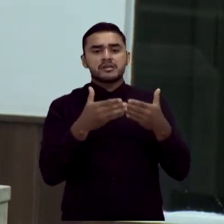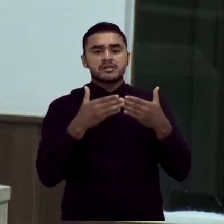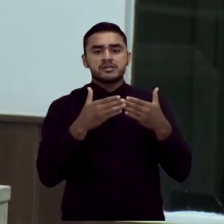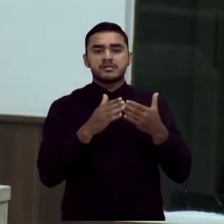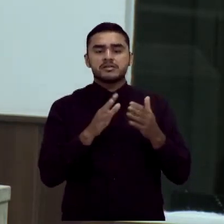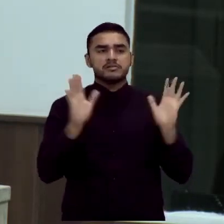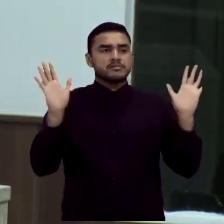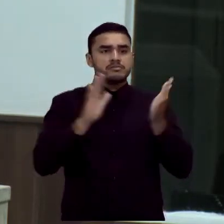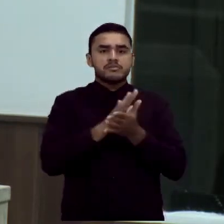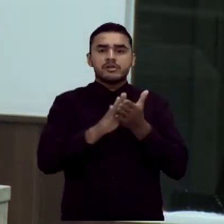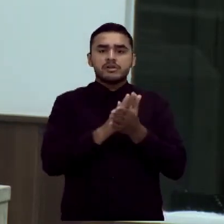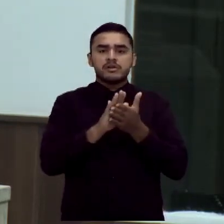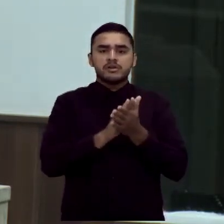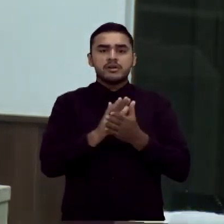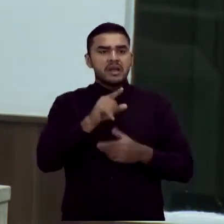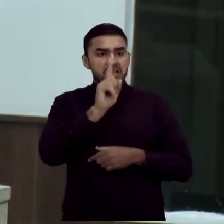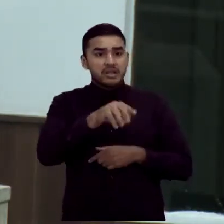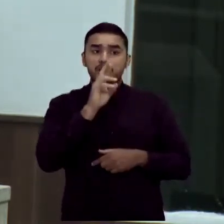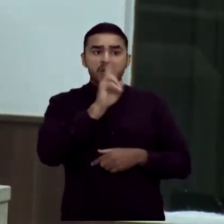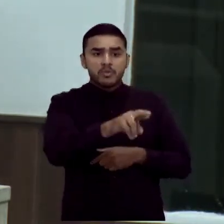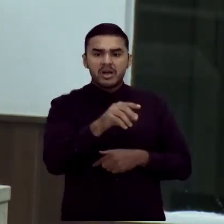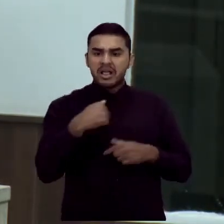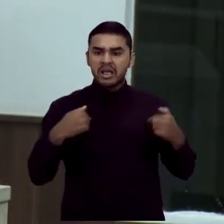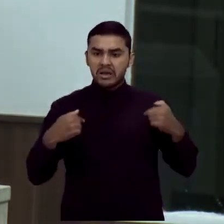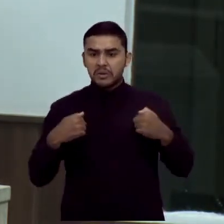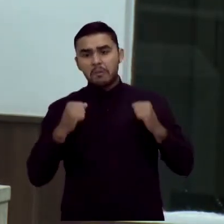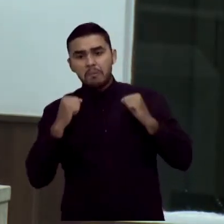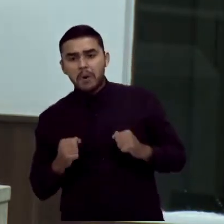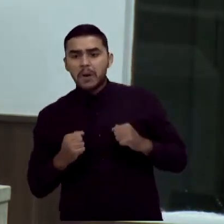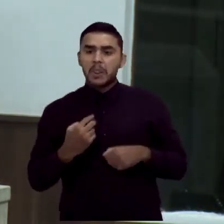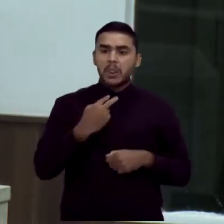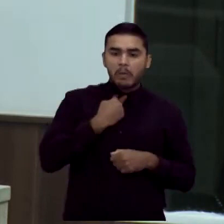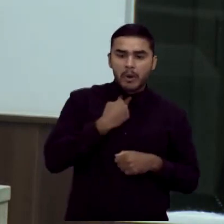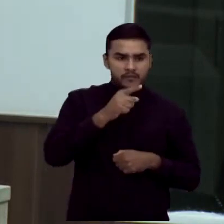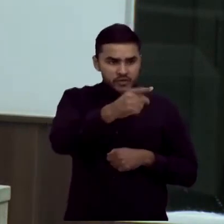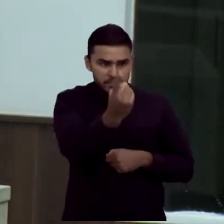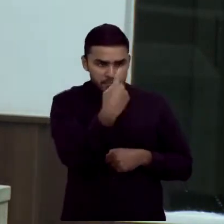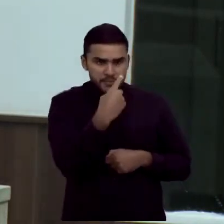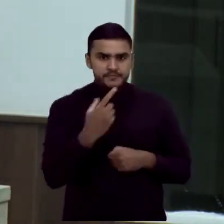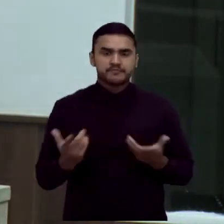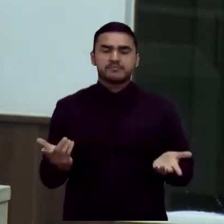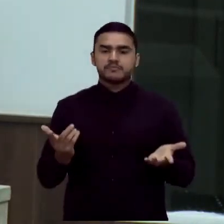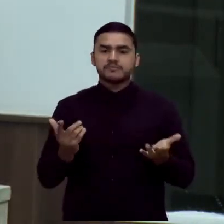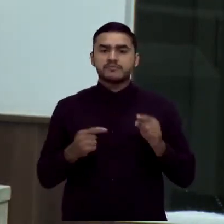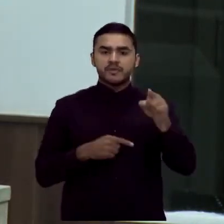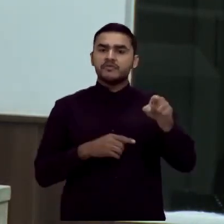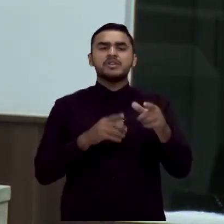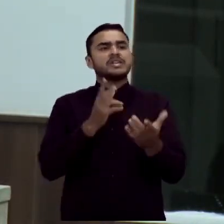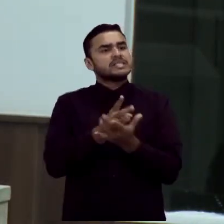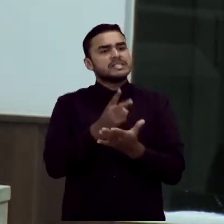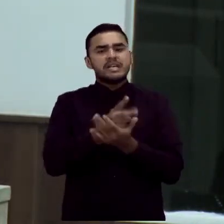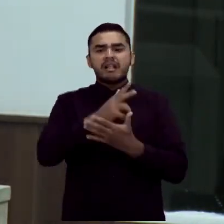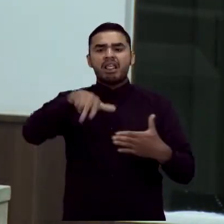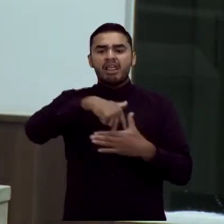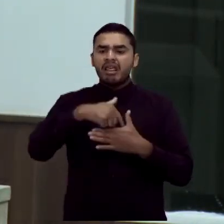nada. Não tem que dar pedido licencioso e perguntando se eu posso falar o que eu não posso falar das coisas absurdas que Vossa Excelência vem falar